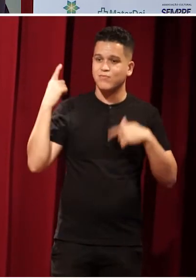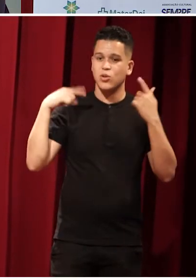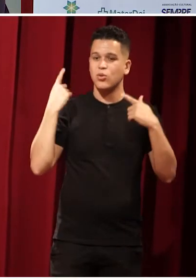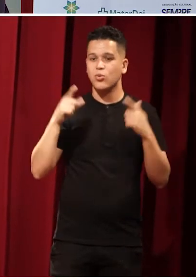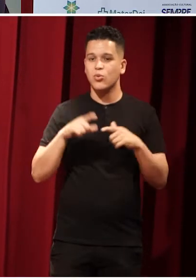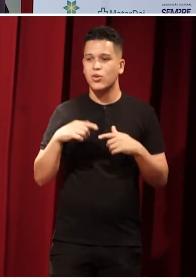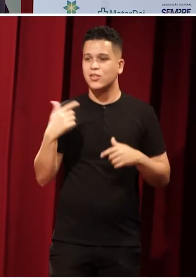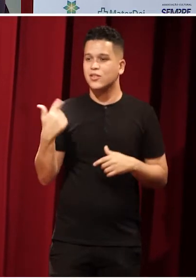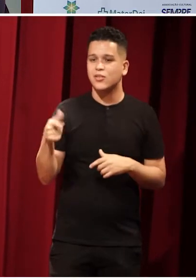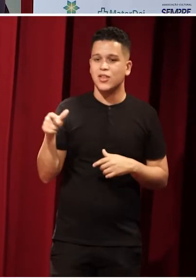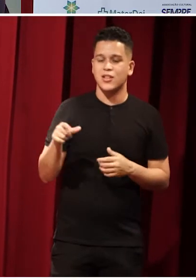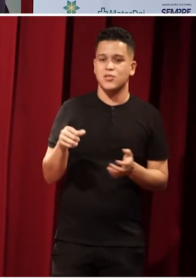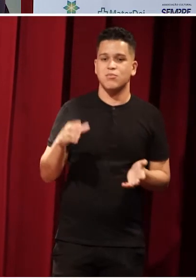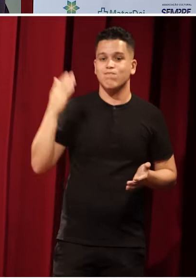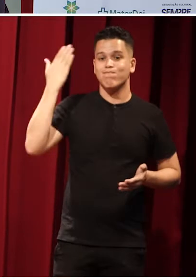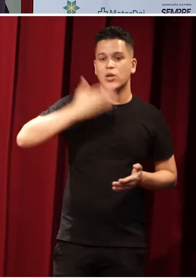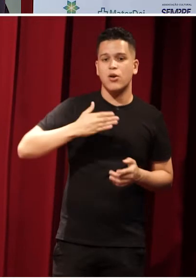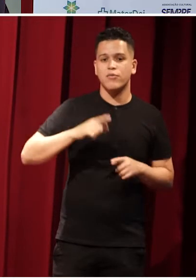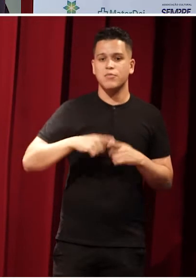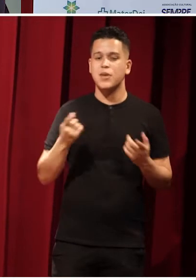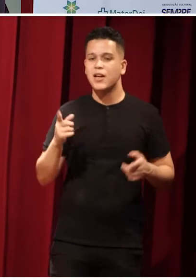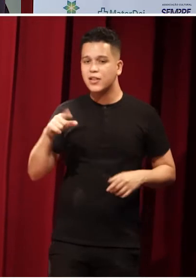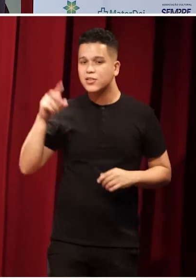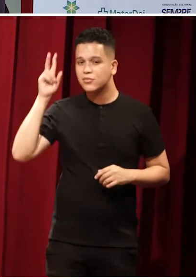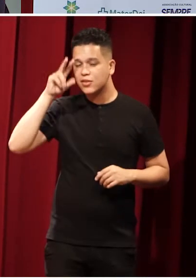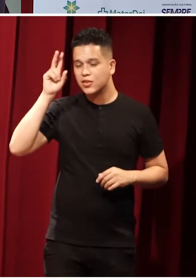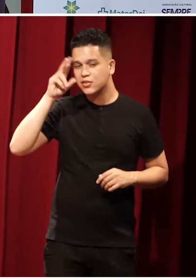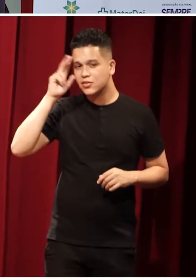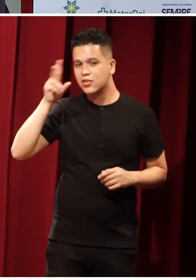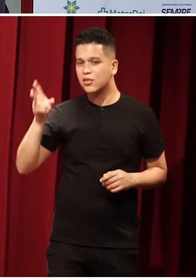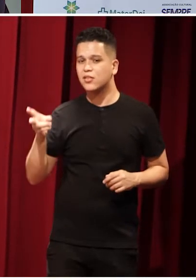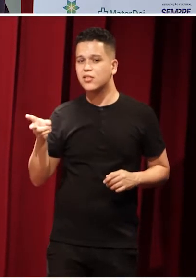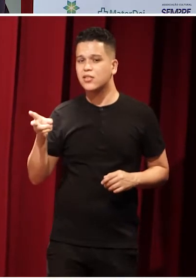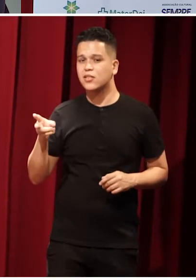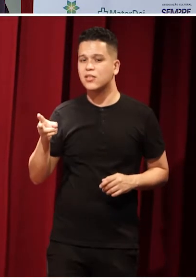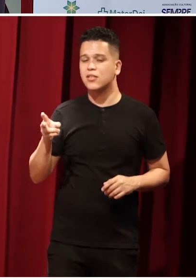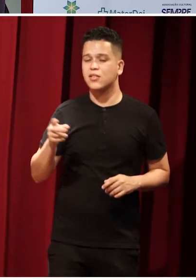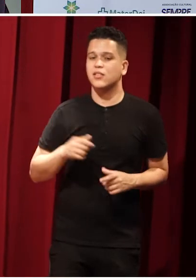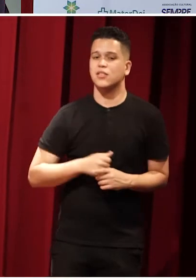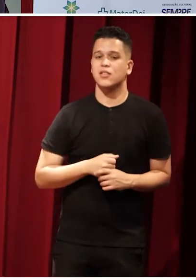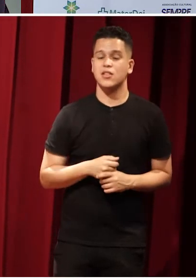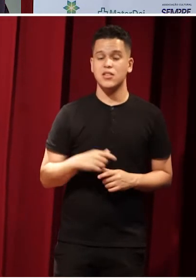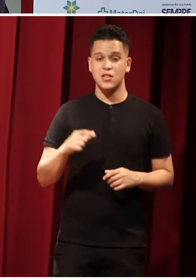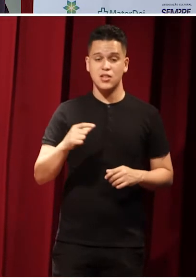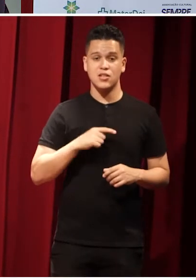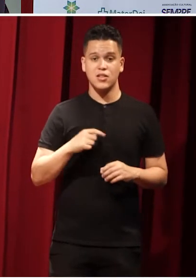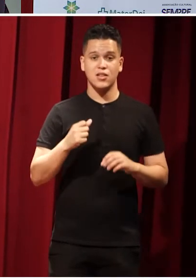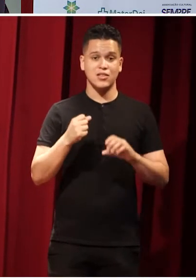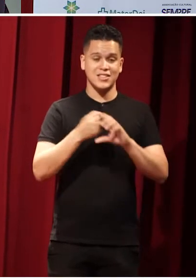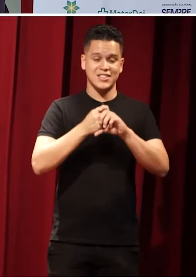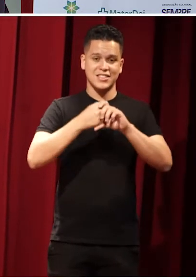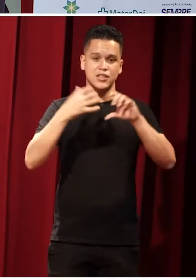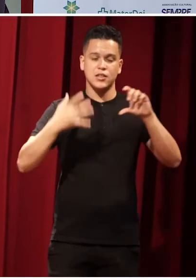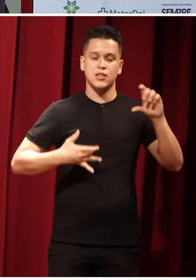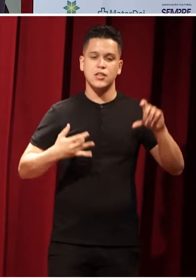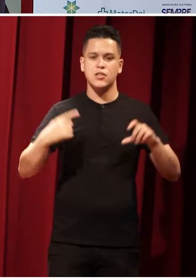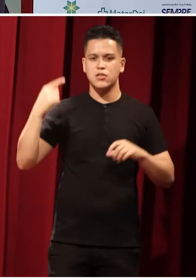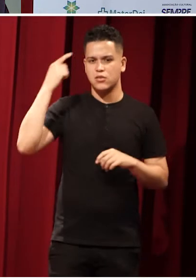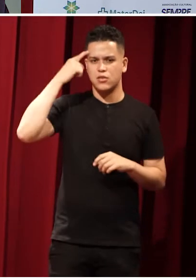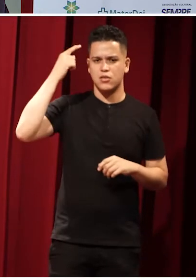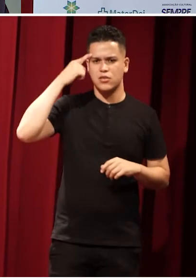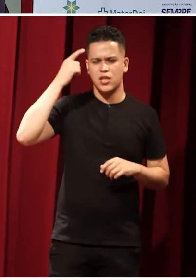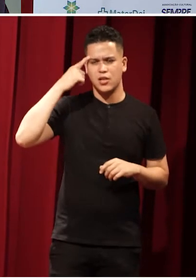fatos, mas é uma história. Isso é que é interessante. E uma das características do pensamento, não